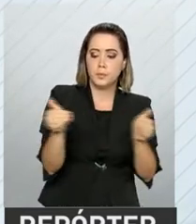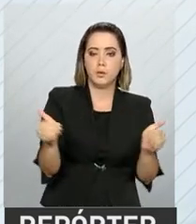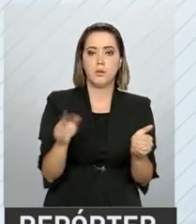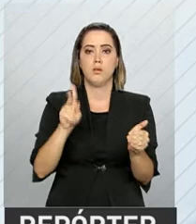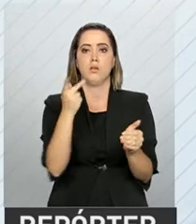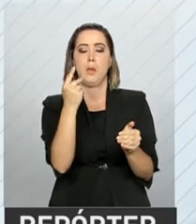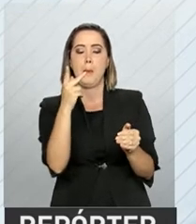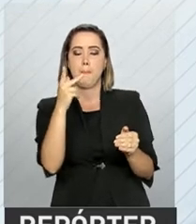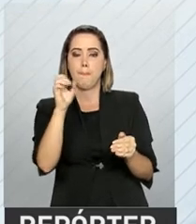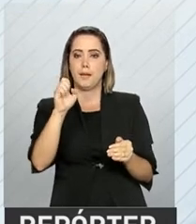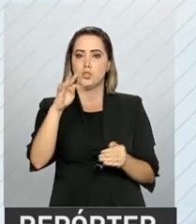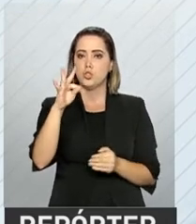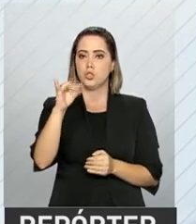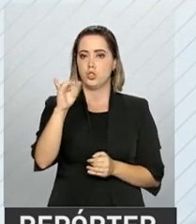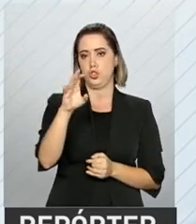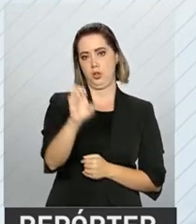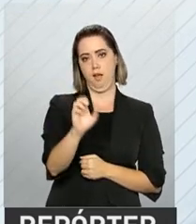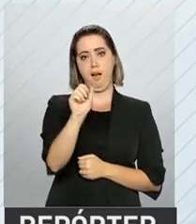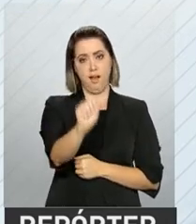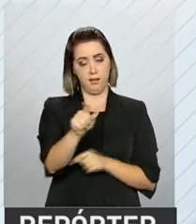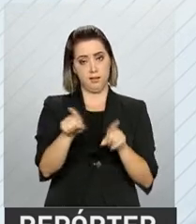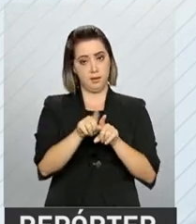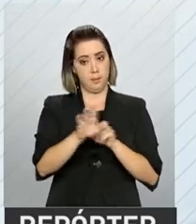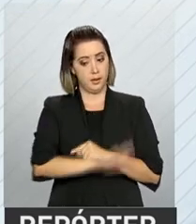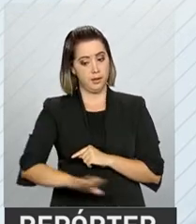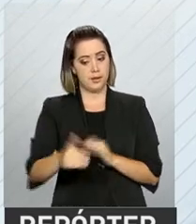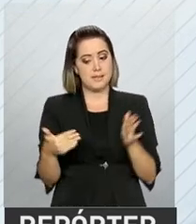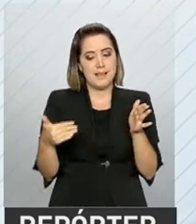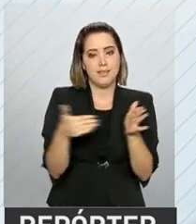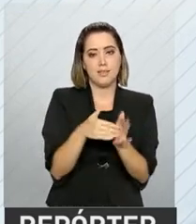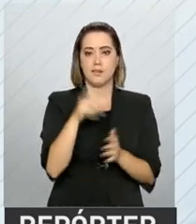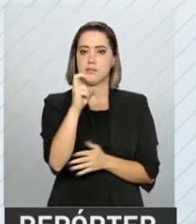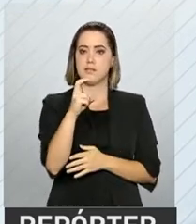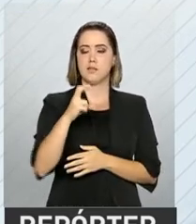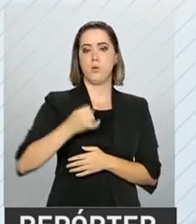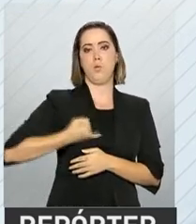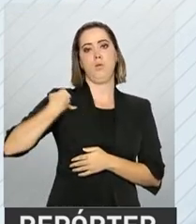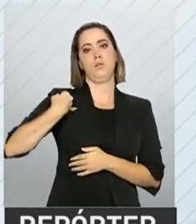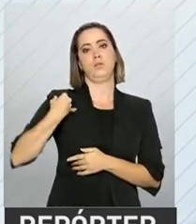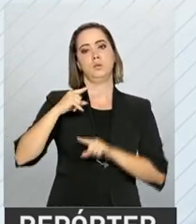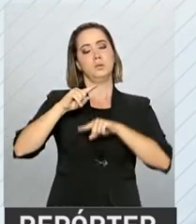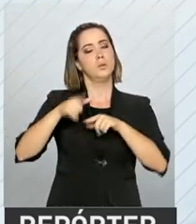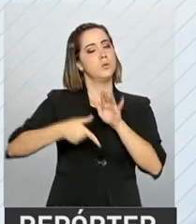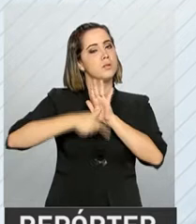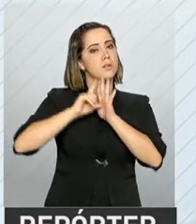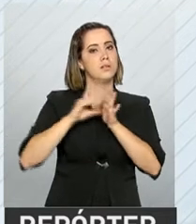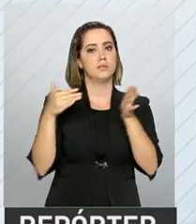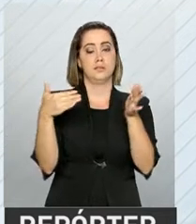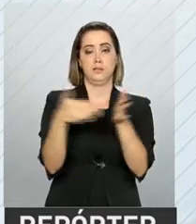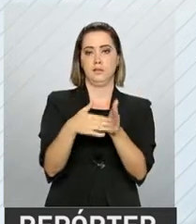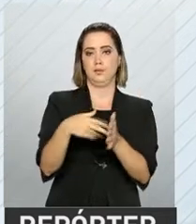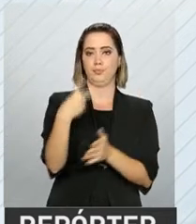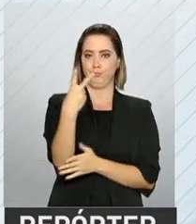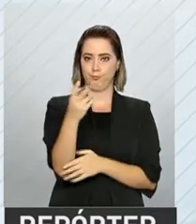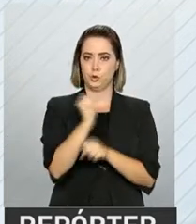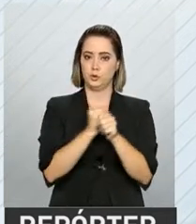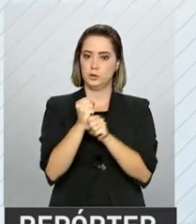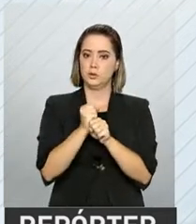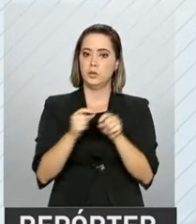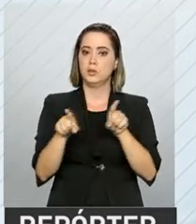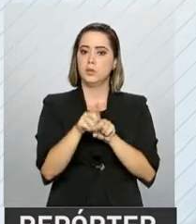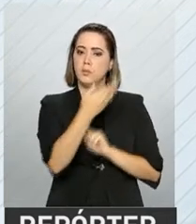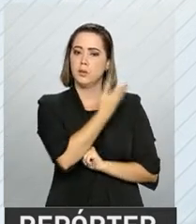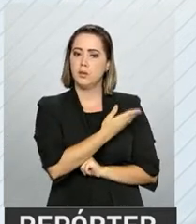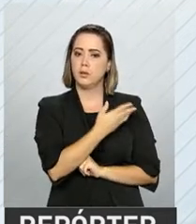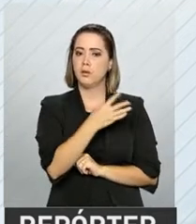para crianças de até 5 anos. Antes, a idade máxima era 2 anos. Tetraviral passa a ser